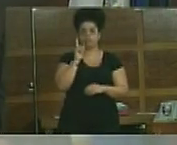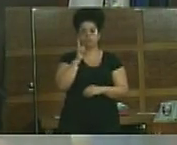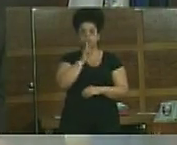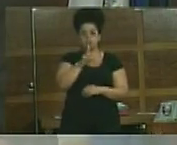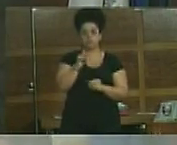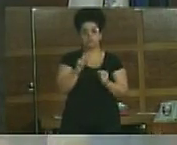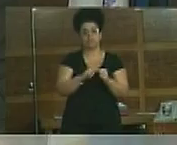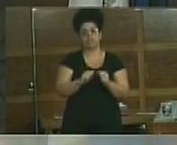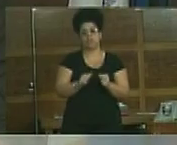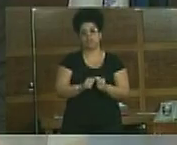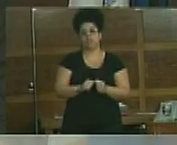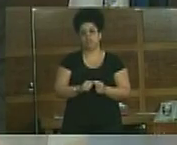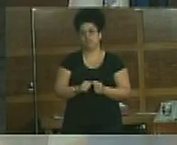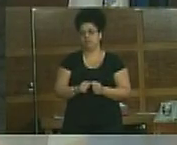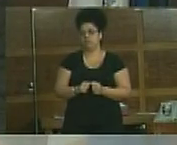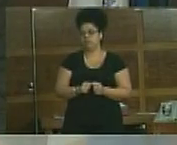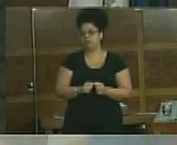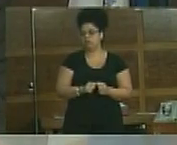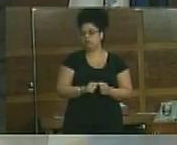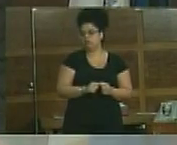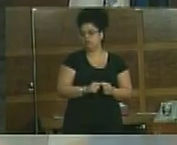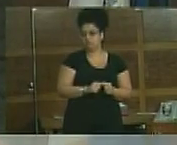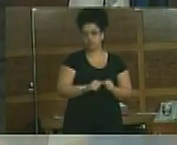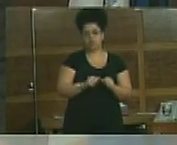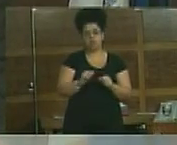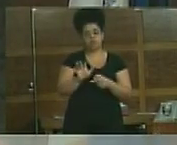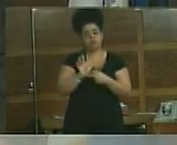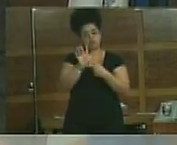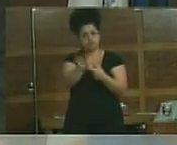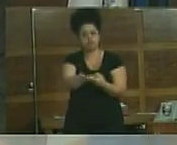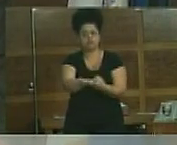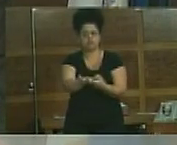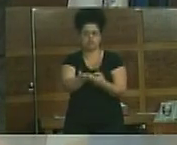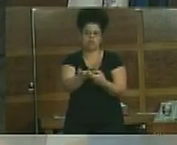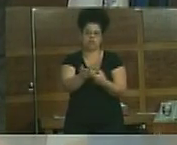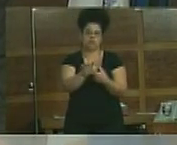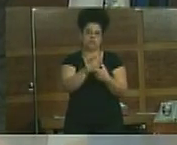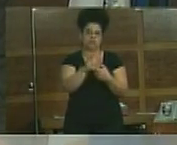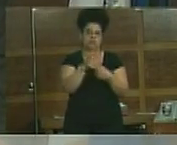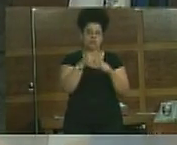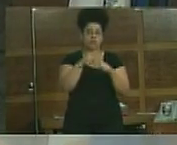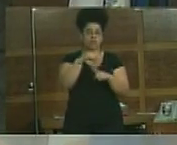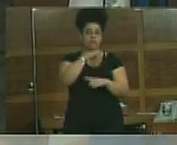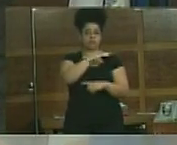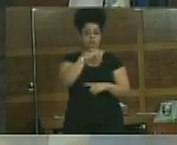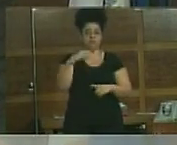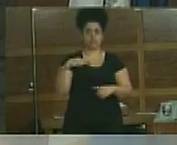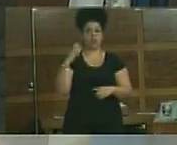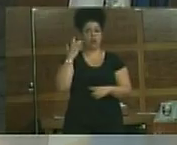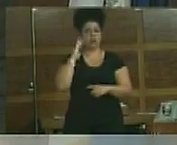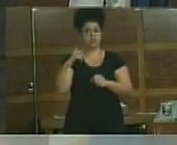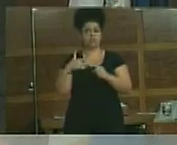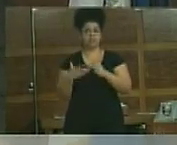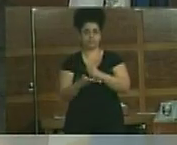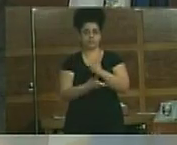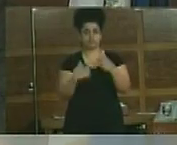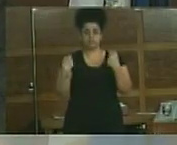realizado essa cobertura para trazer esse benefício que, poxa, isso é cidadania, isso é básico, isso tem que ser